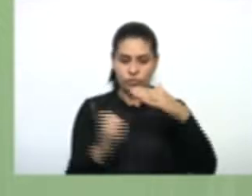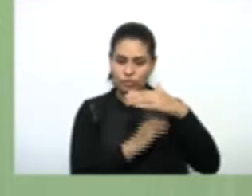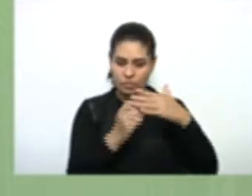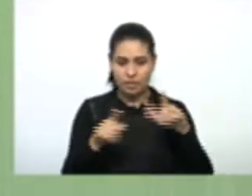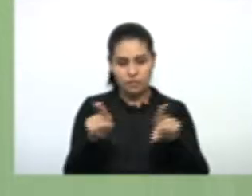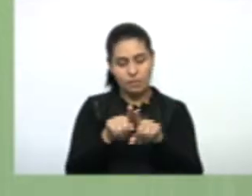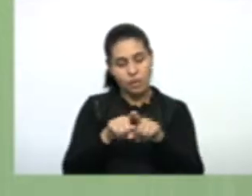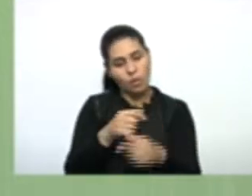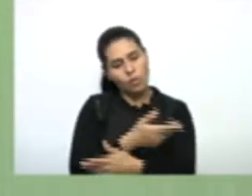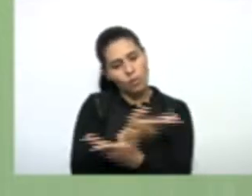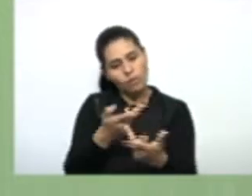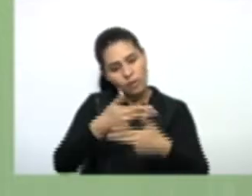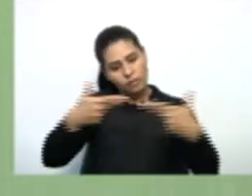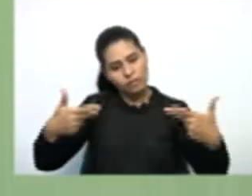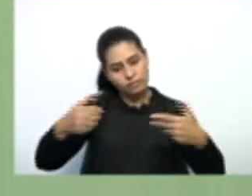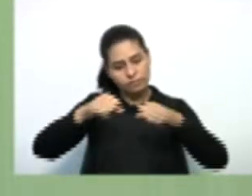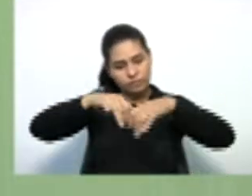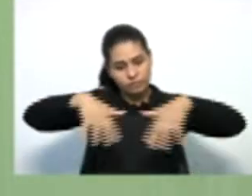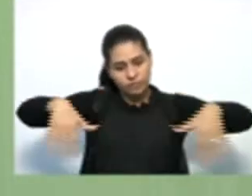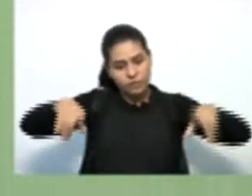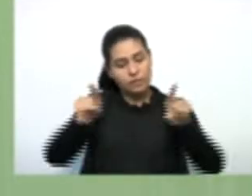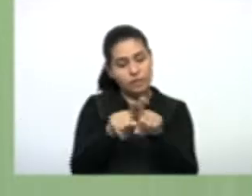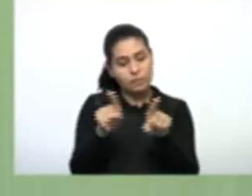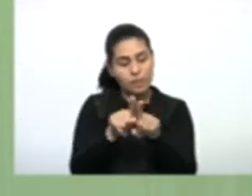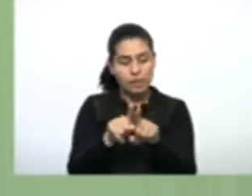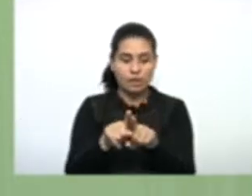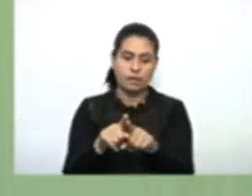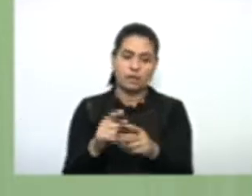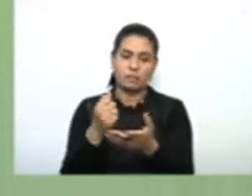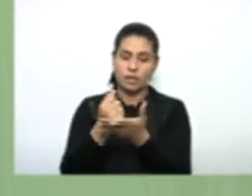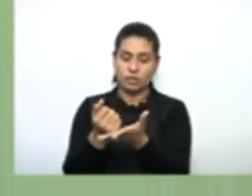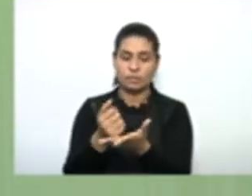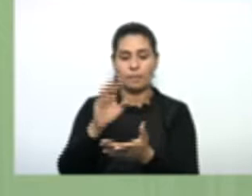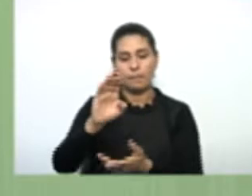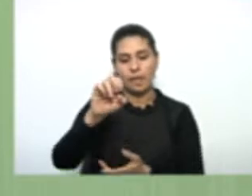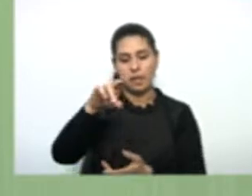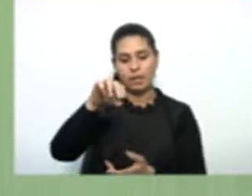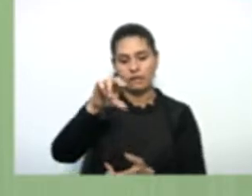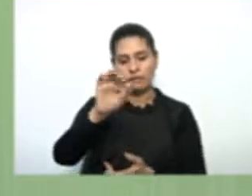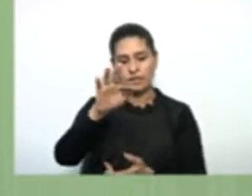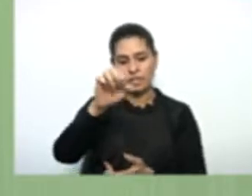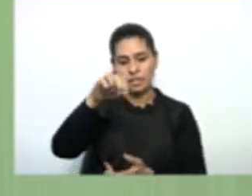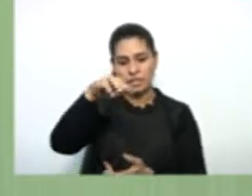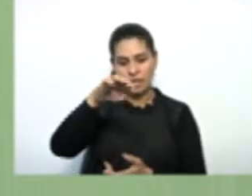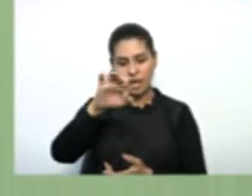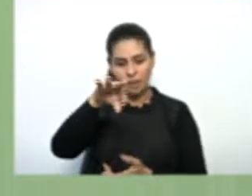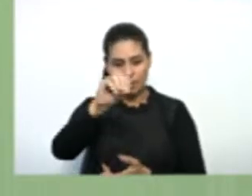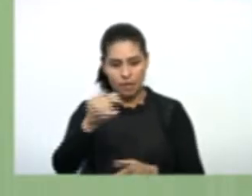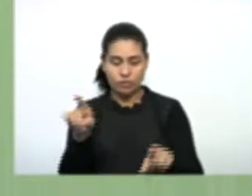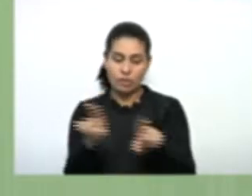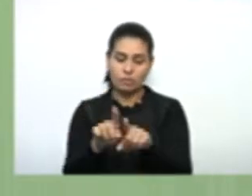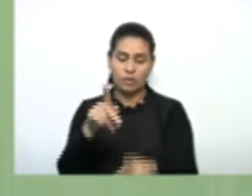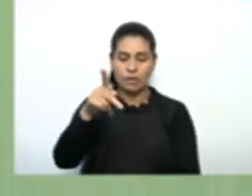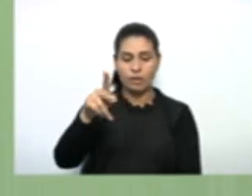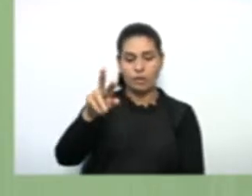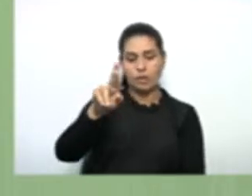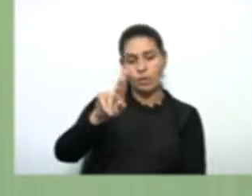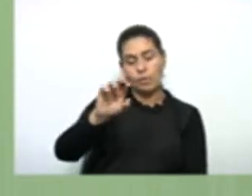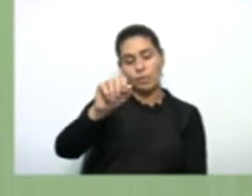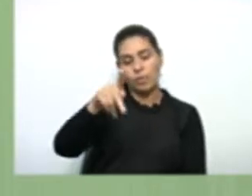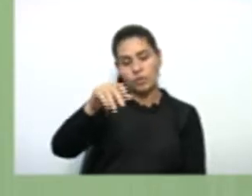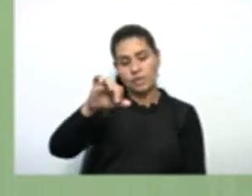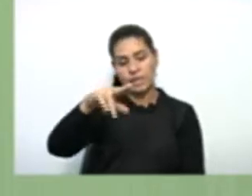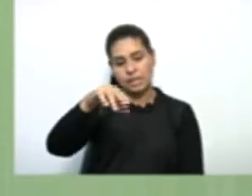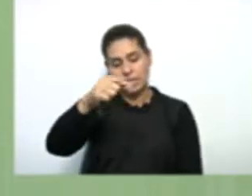de distribuição. Vamos falar sobre beneficiamento e processamento, sobre comércio justo e ético e,